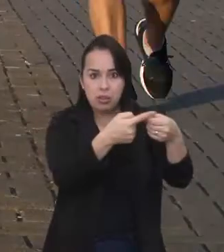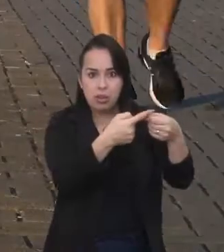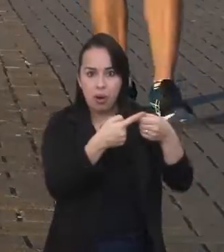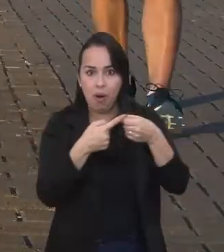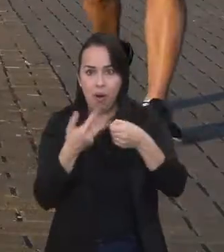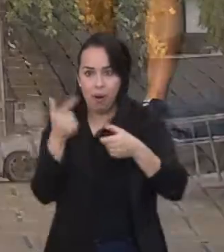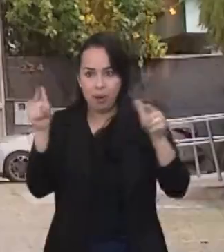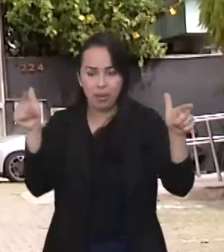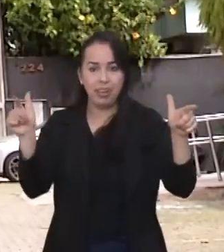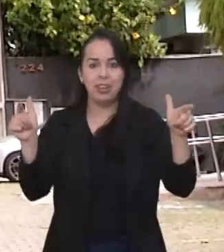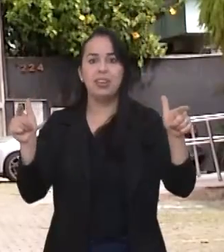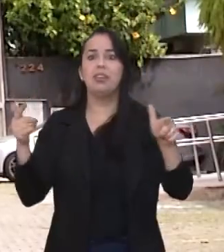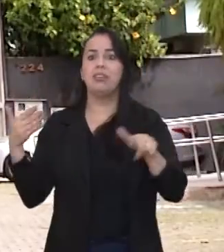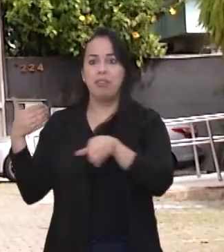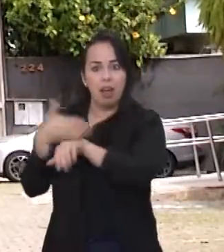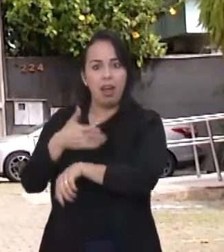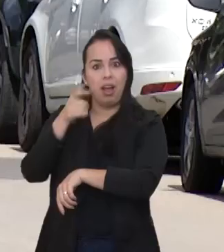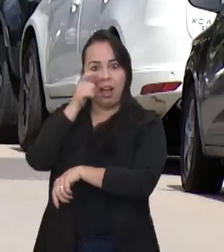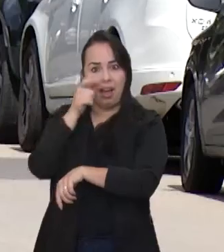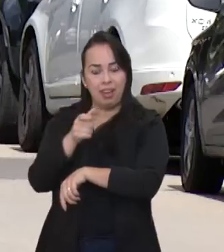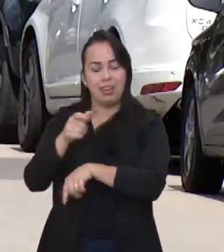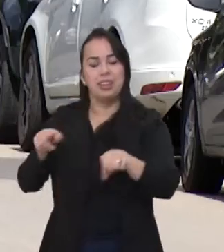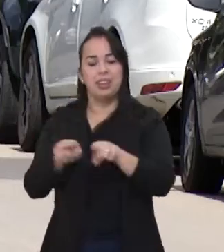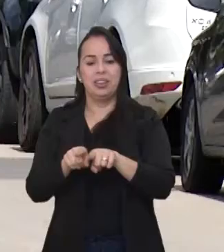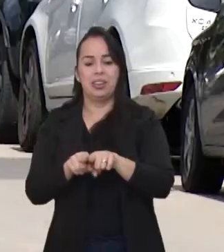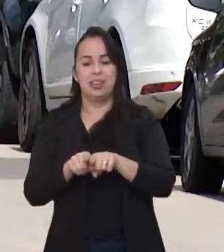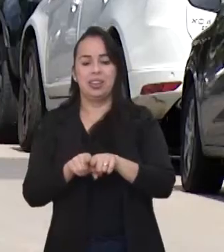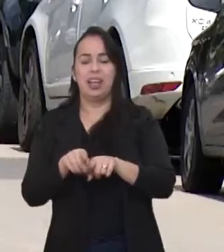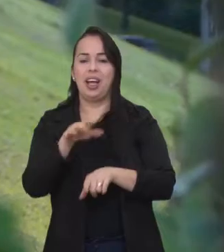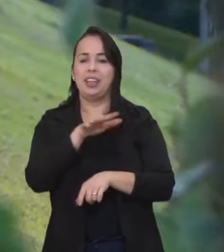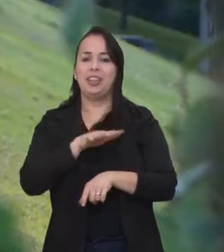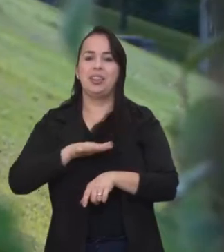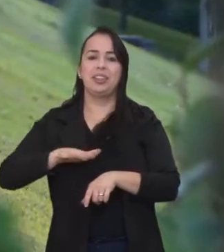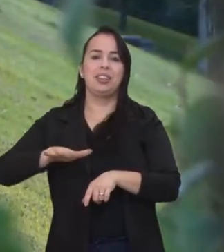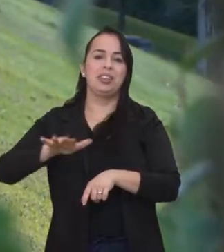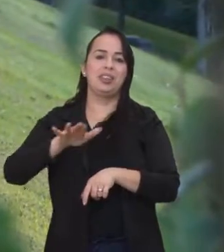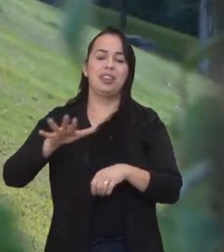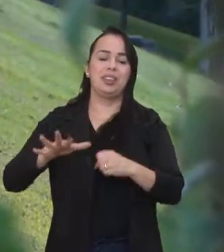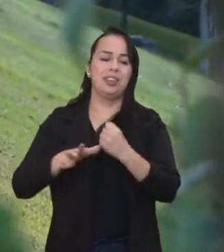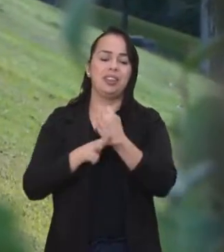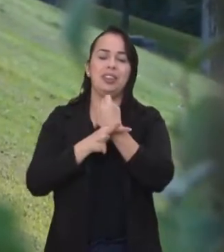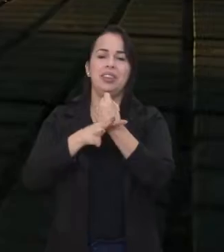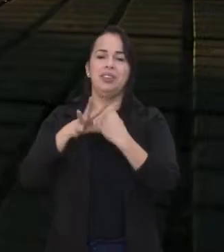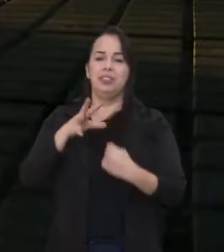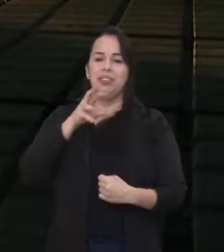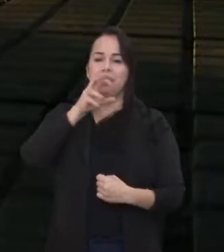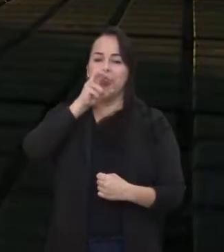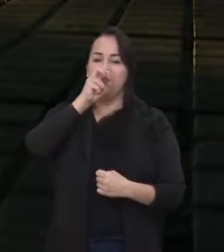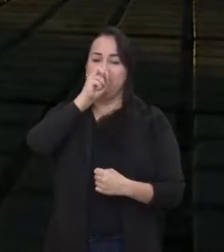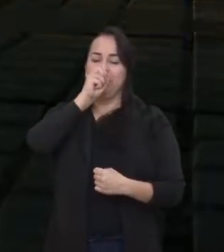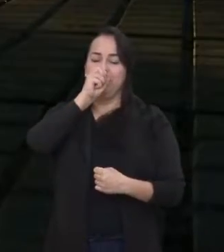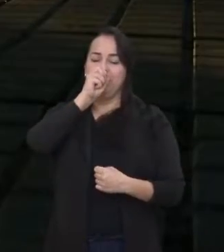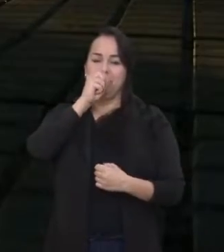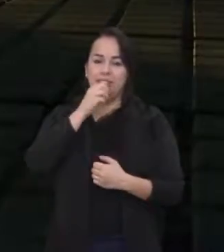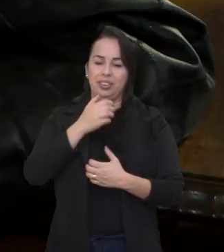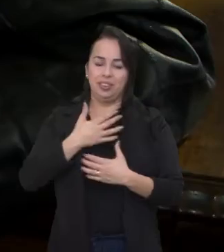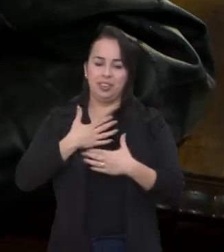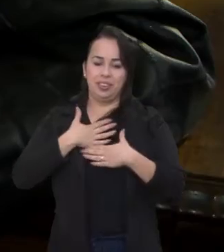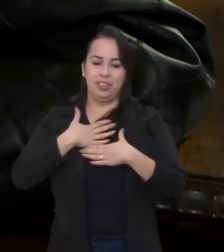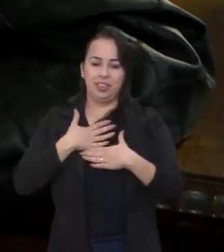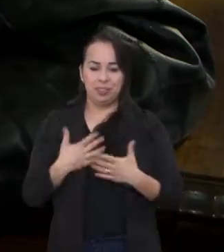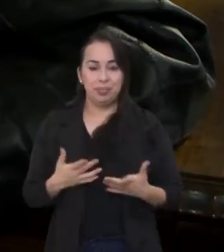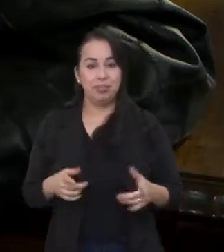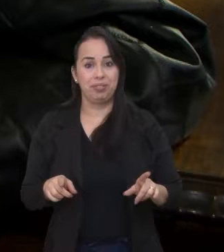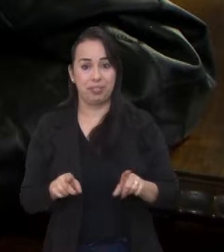é demais. O Jardim Esplanada se mantém como um refúgio, um lugar de respiro para a cidade inteira.